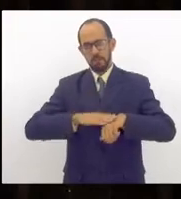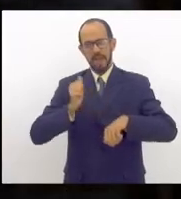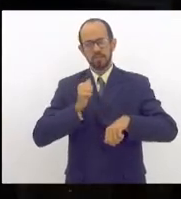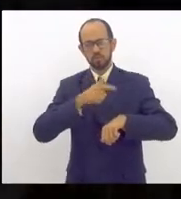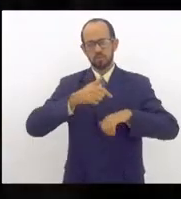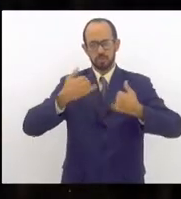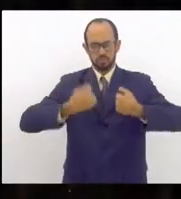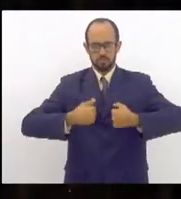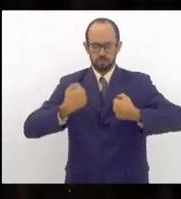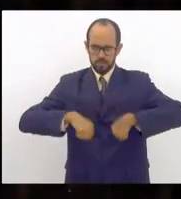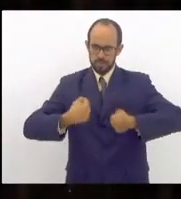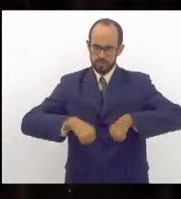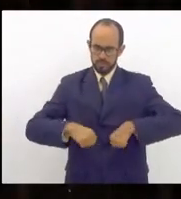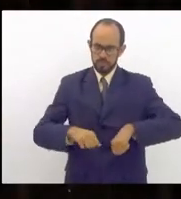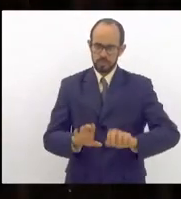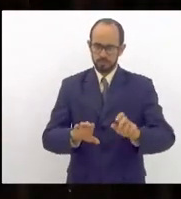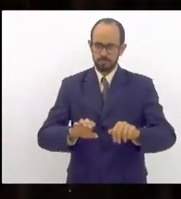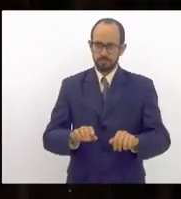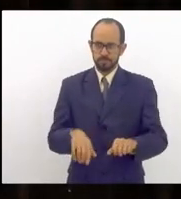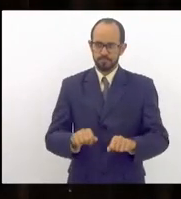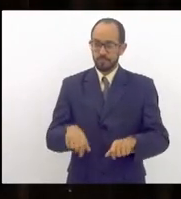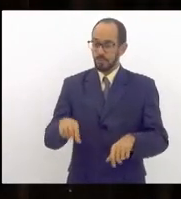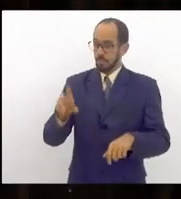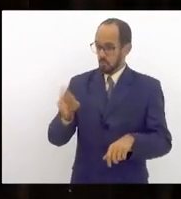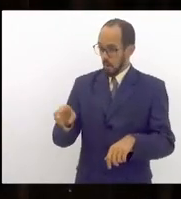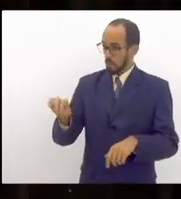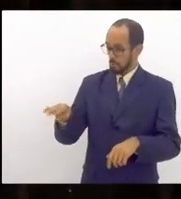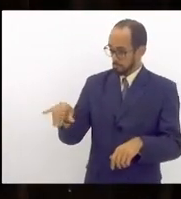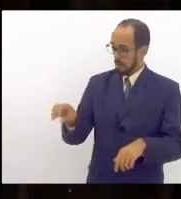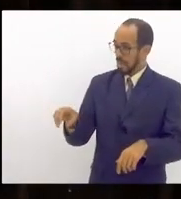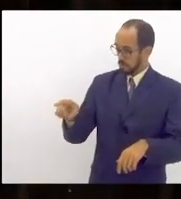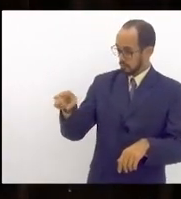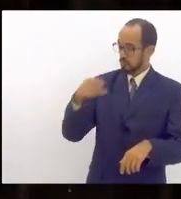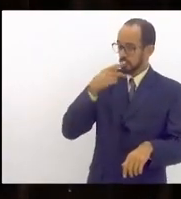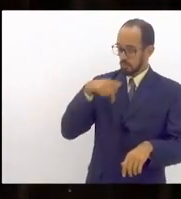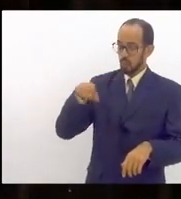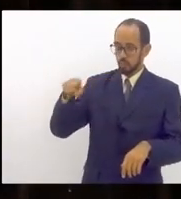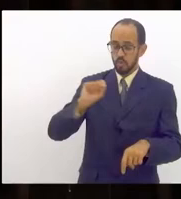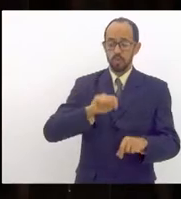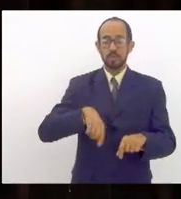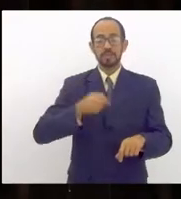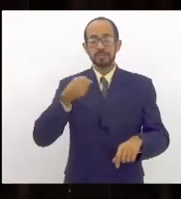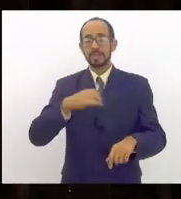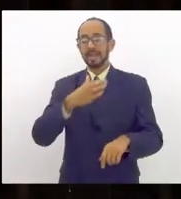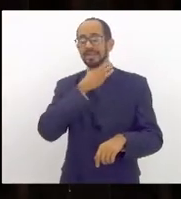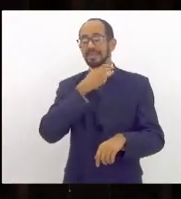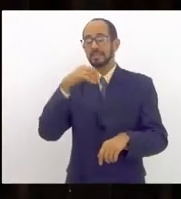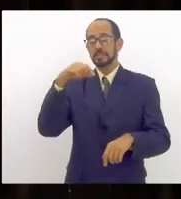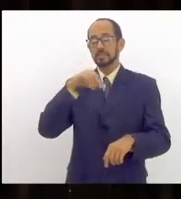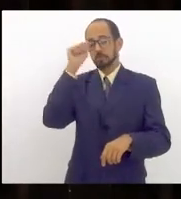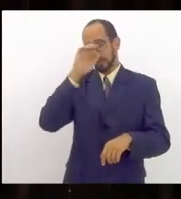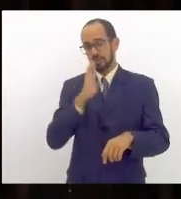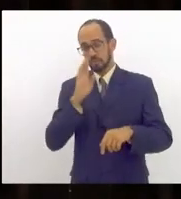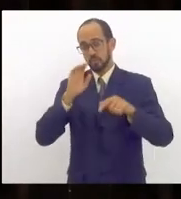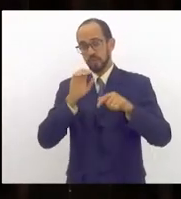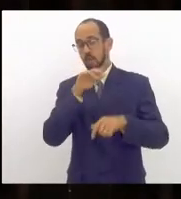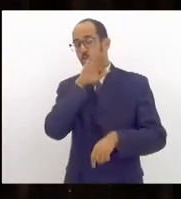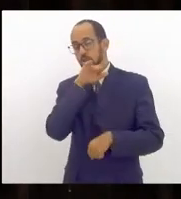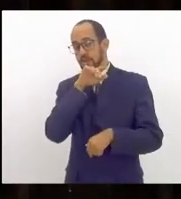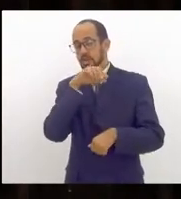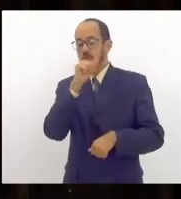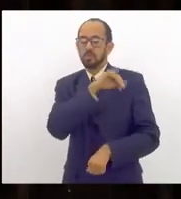ainda mais no Rio de Janeiro que como o professor Mauro Osório muito bem Colocou se a crise no Brasil profunda no Rio de Janeiro é ainda mais né